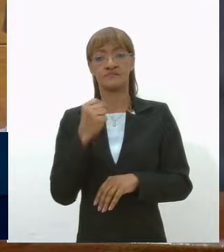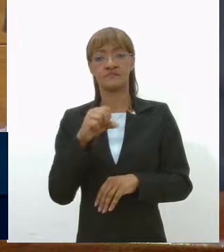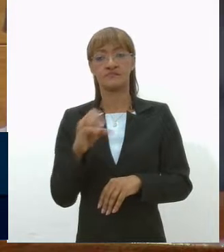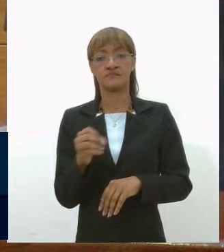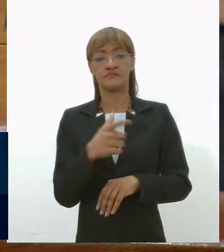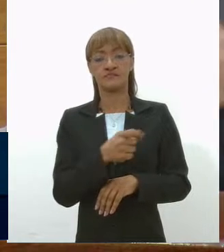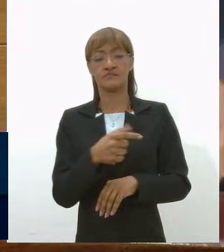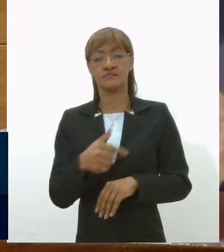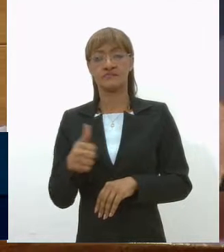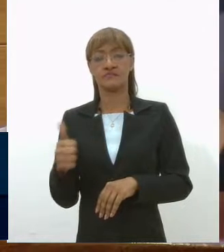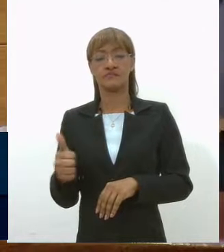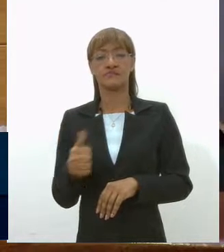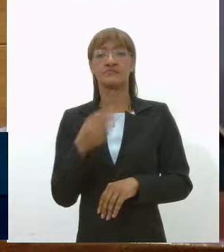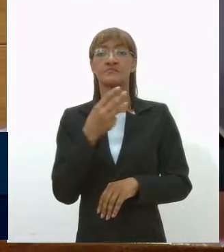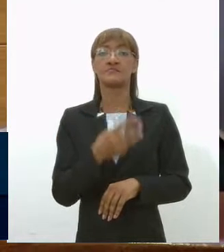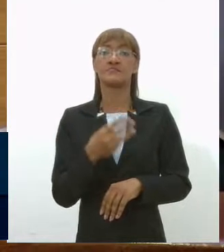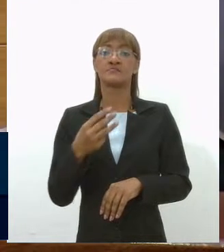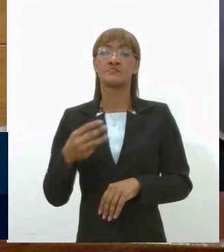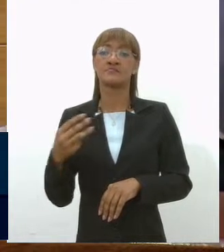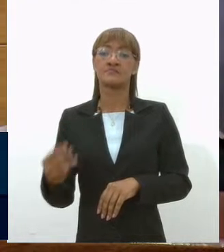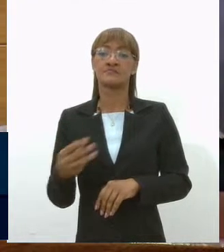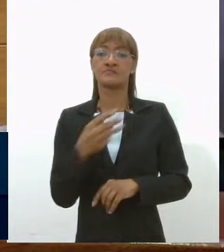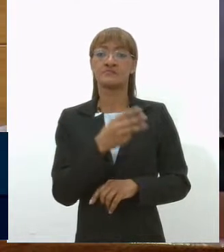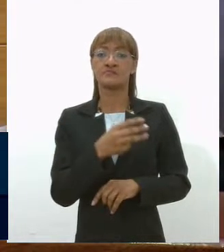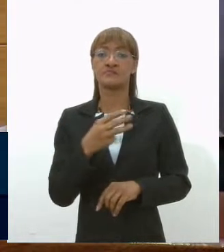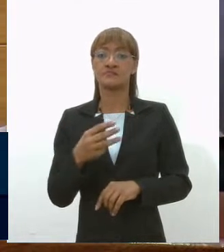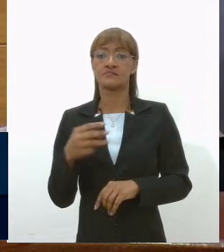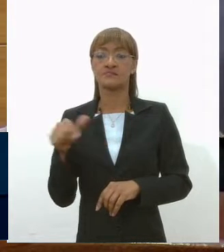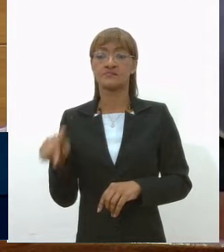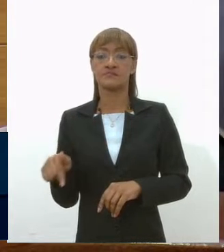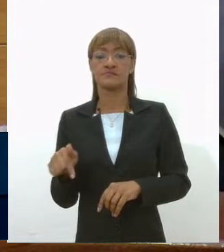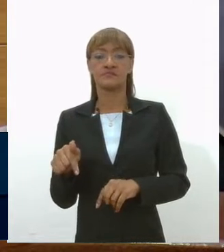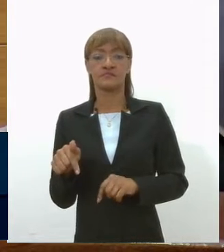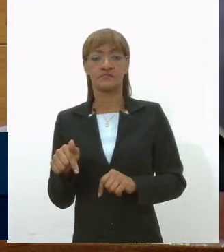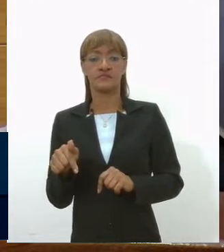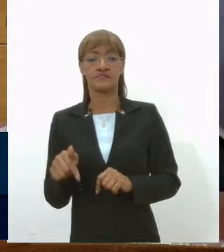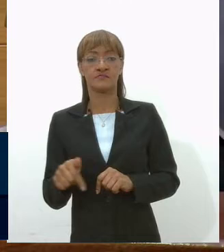80/2021, 333, 337 e